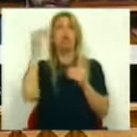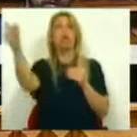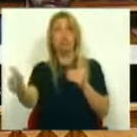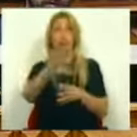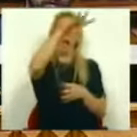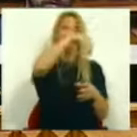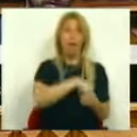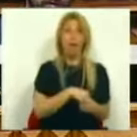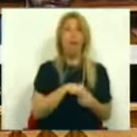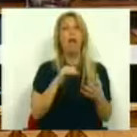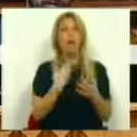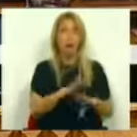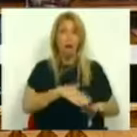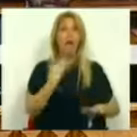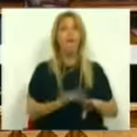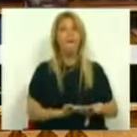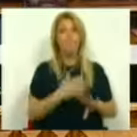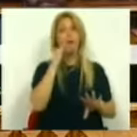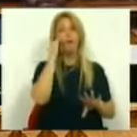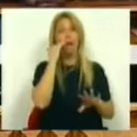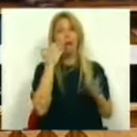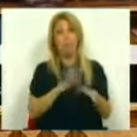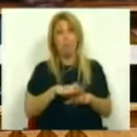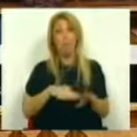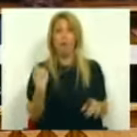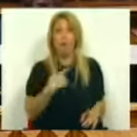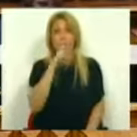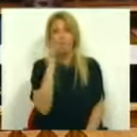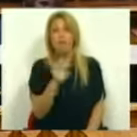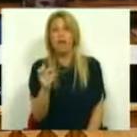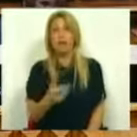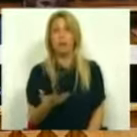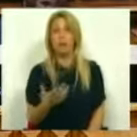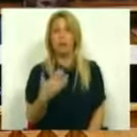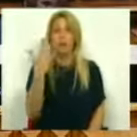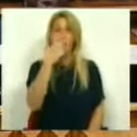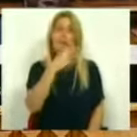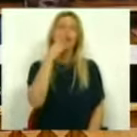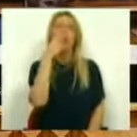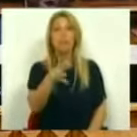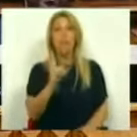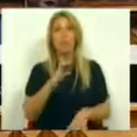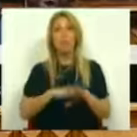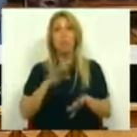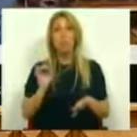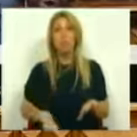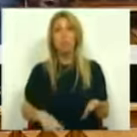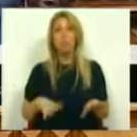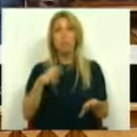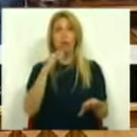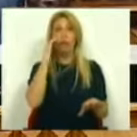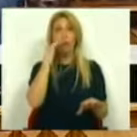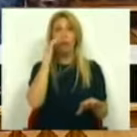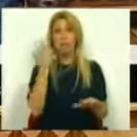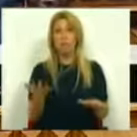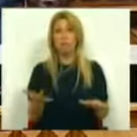agudizou a situação, dada a nossa fragilidade. E se dissemos isso em relação às causas da crise, é